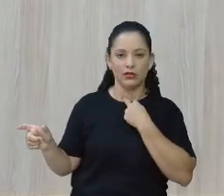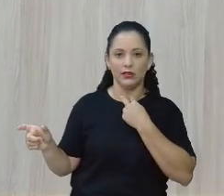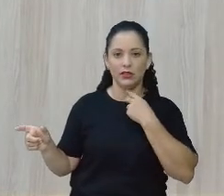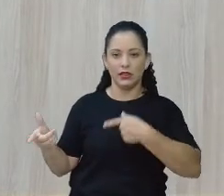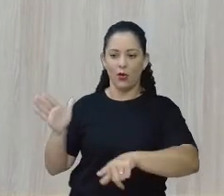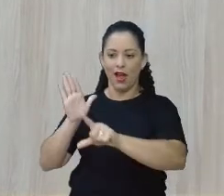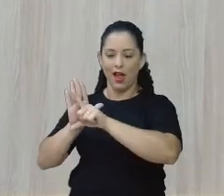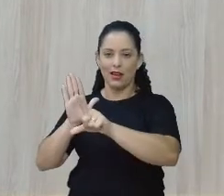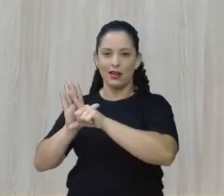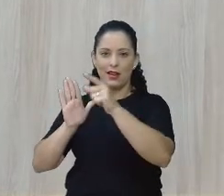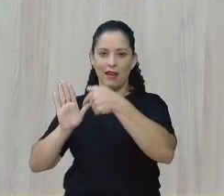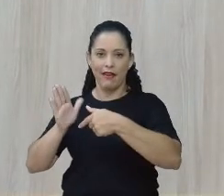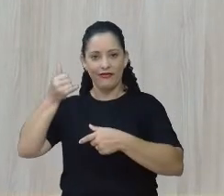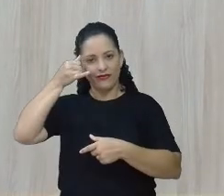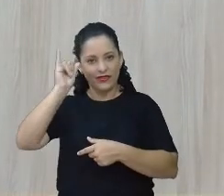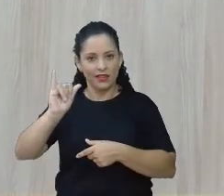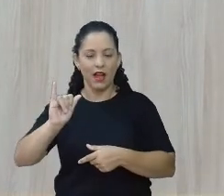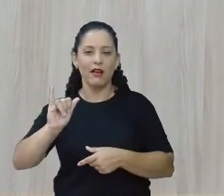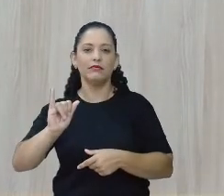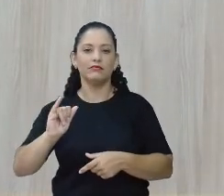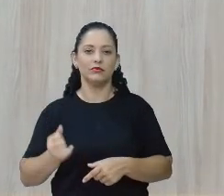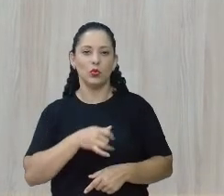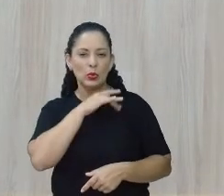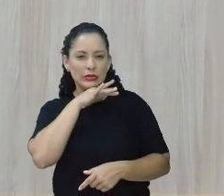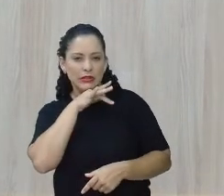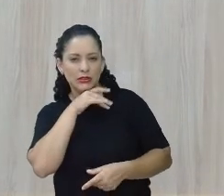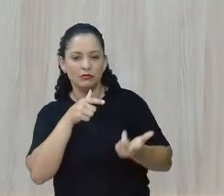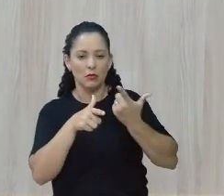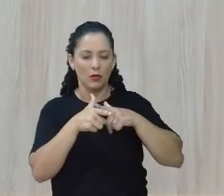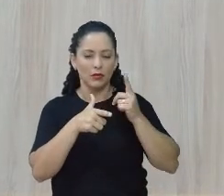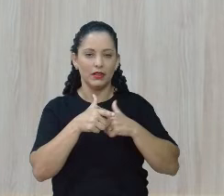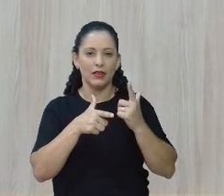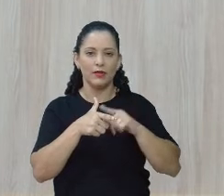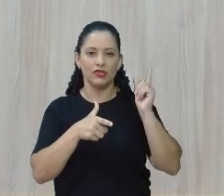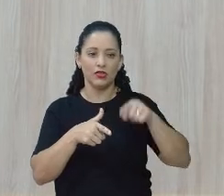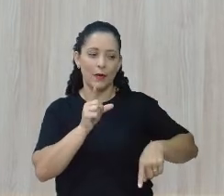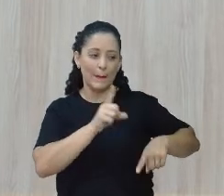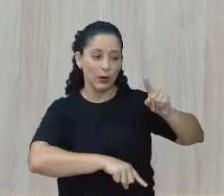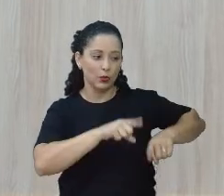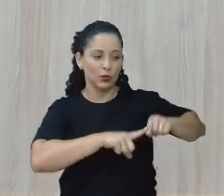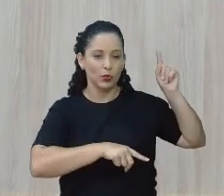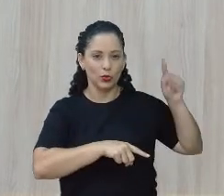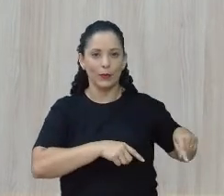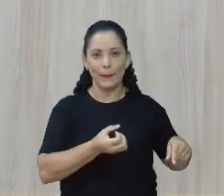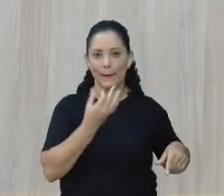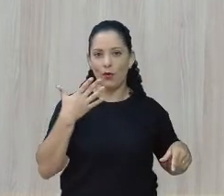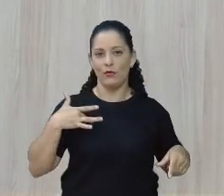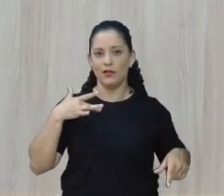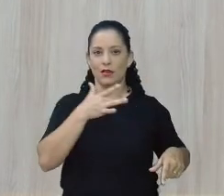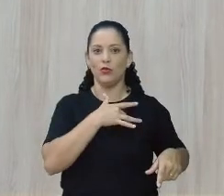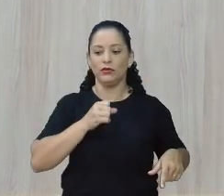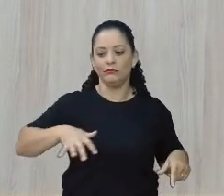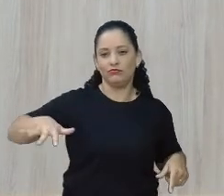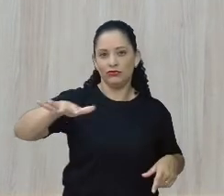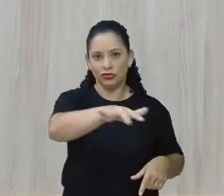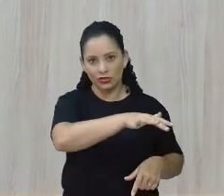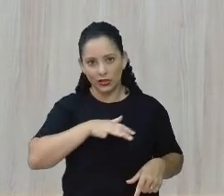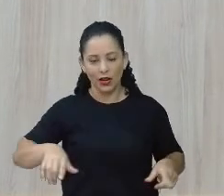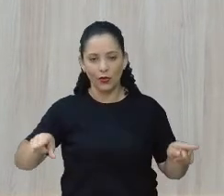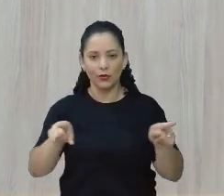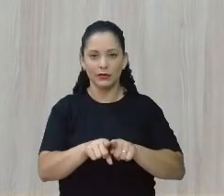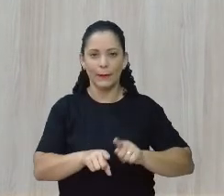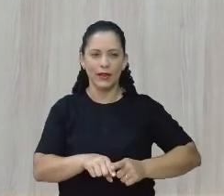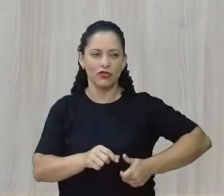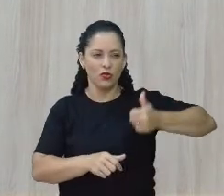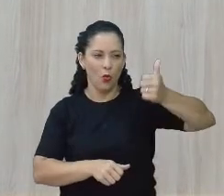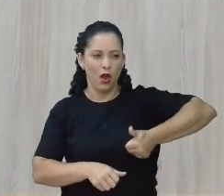para blindar essa pessoa, para garantir que ela seja que o produto seja bom para a sua saúde, etc. Além das qualidades